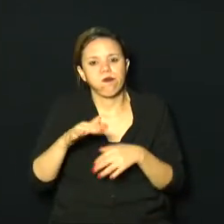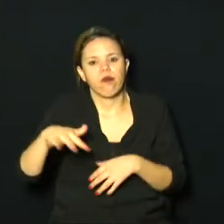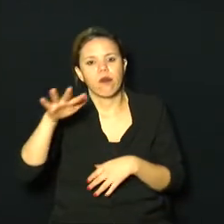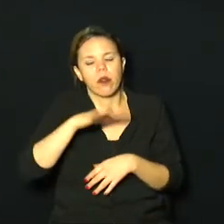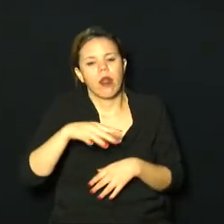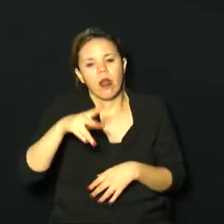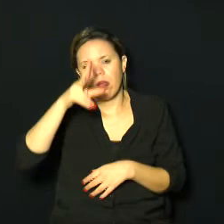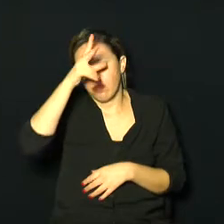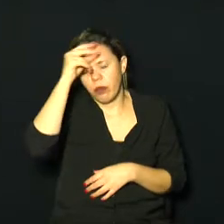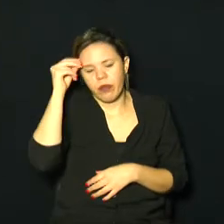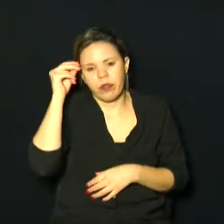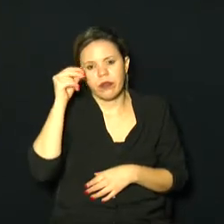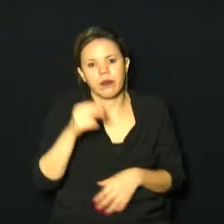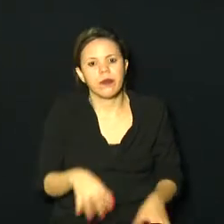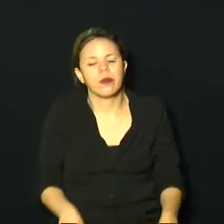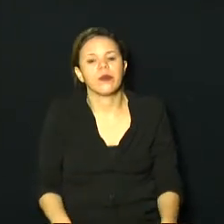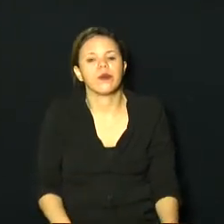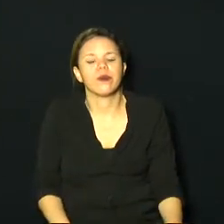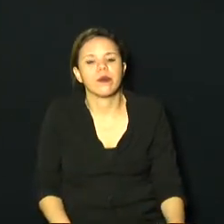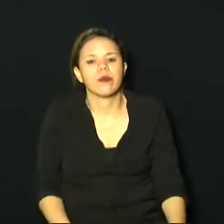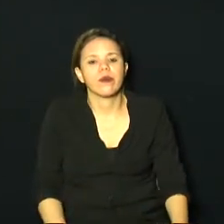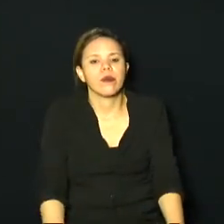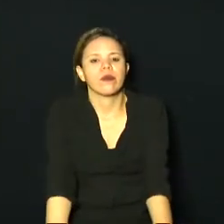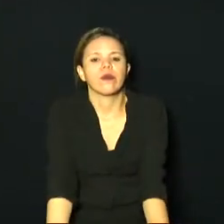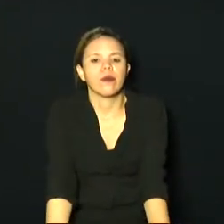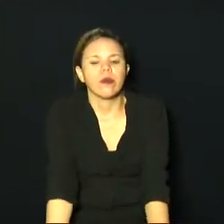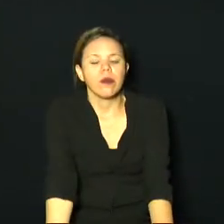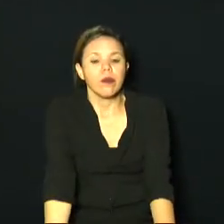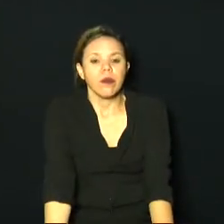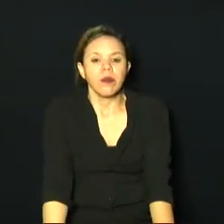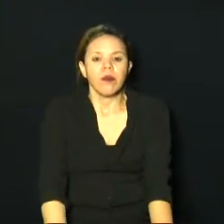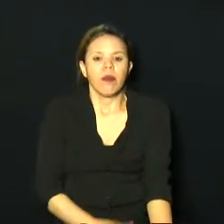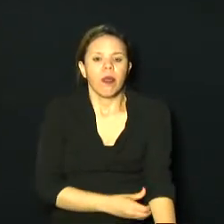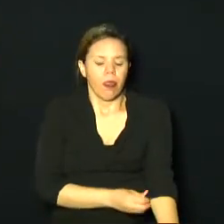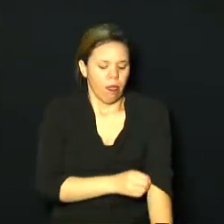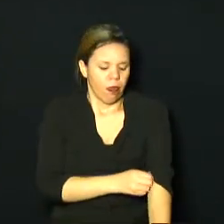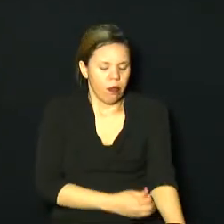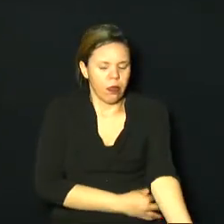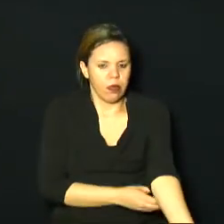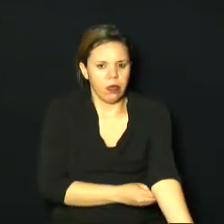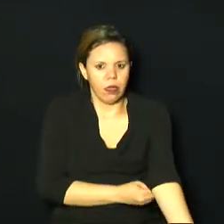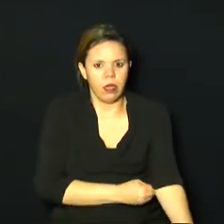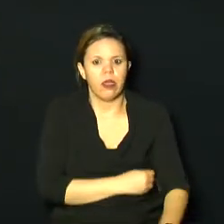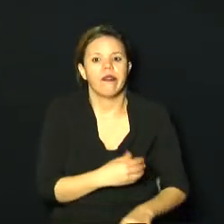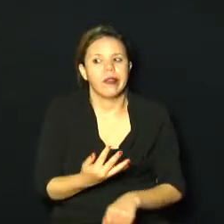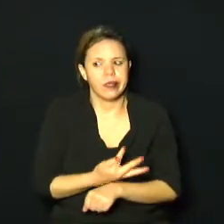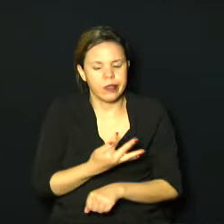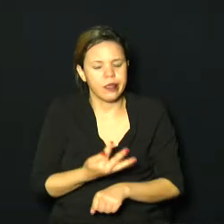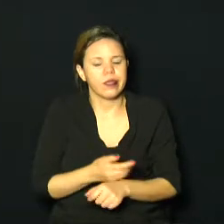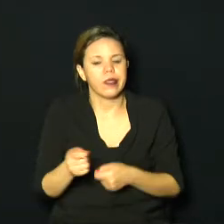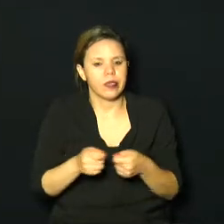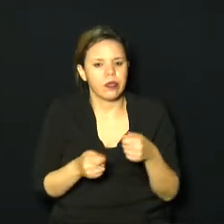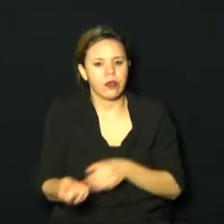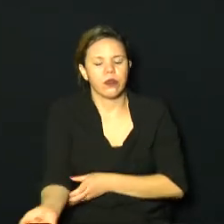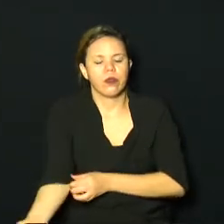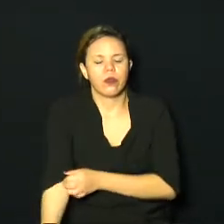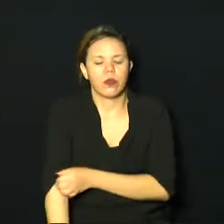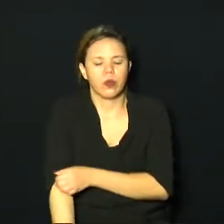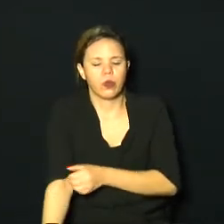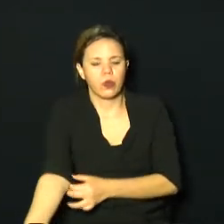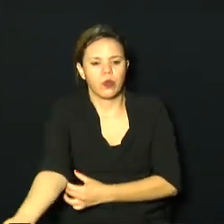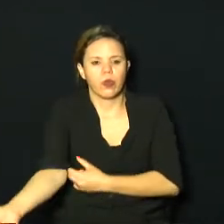a prefeitura. É a prefeitura que ela tem que dizer que vai ter que segurar, porque tem um compromisso assinado que é